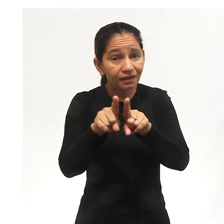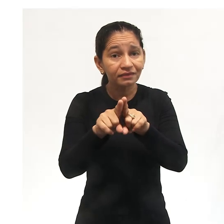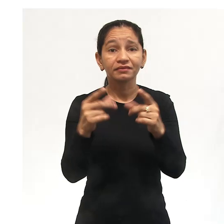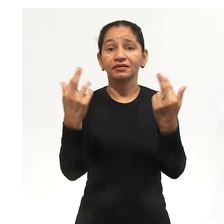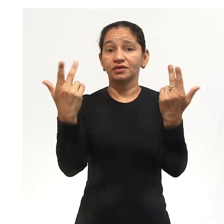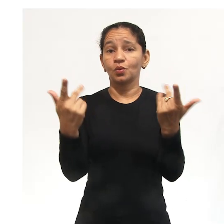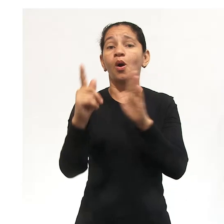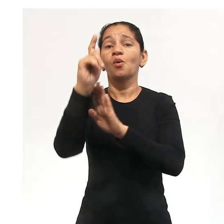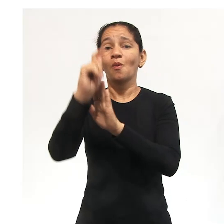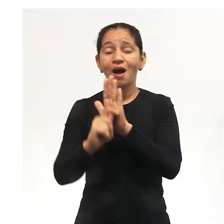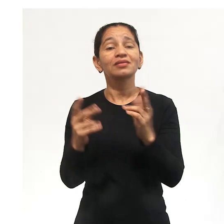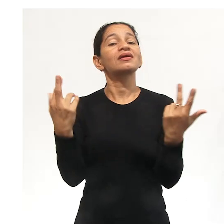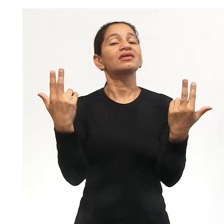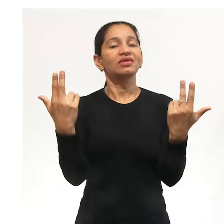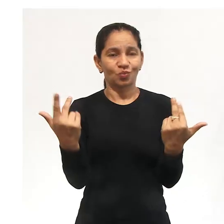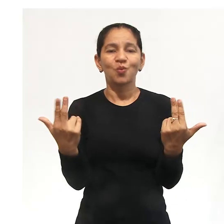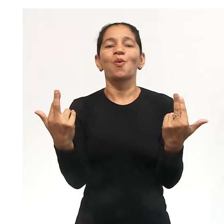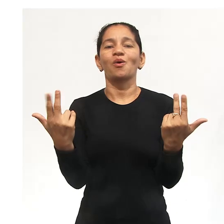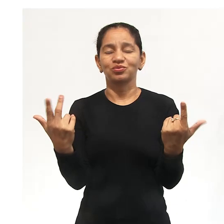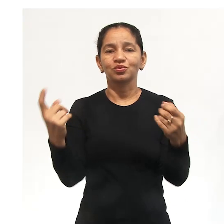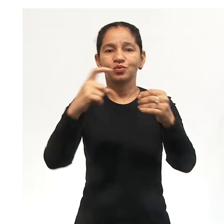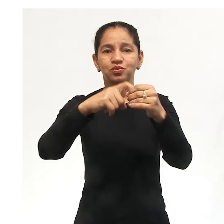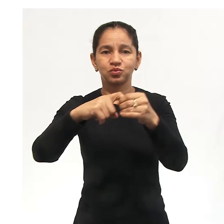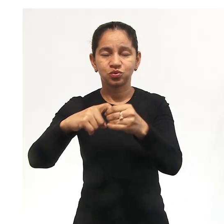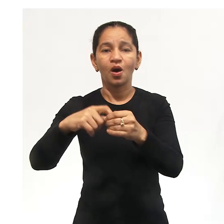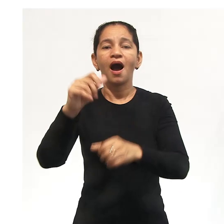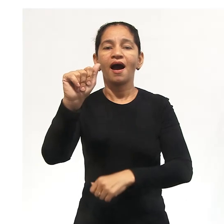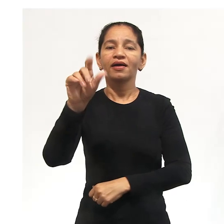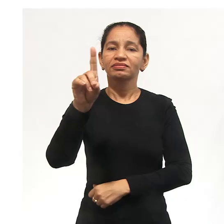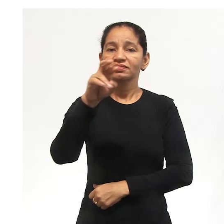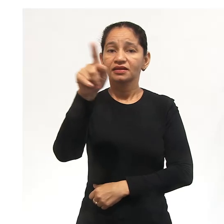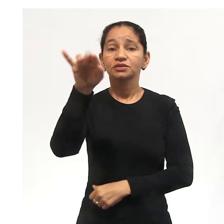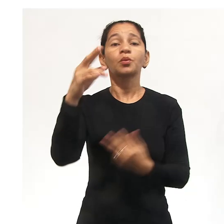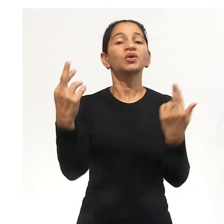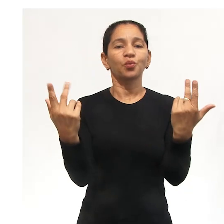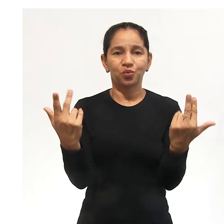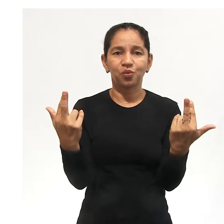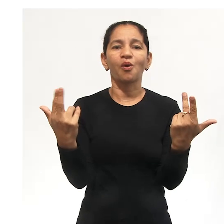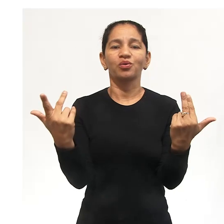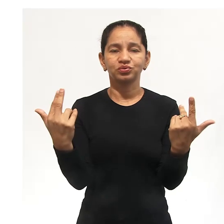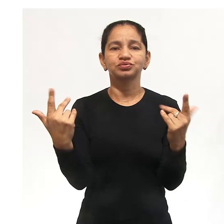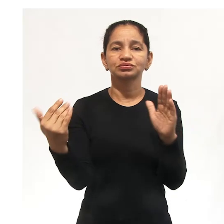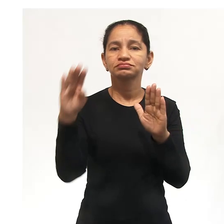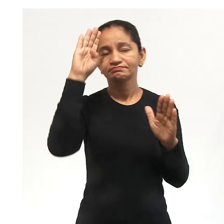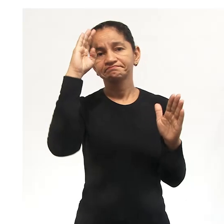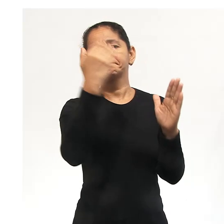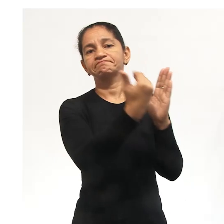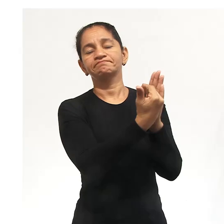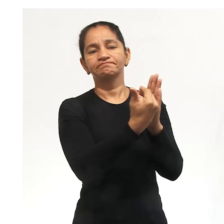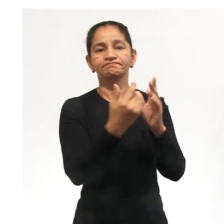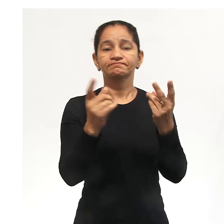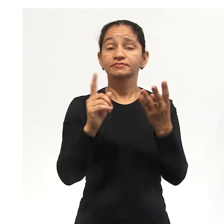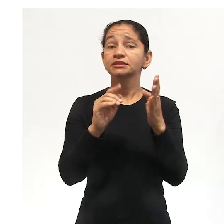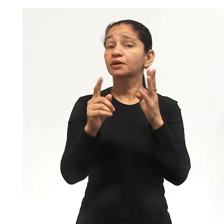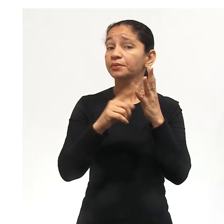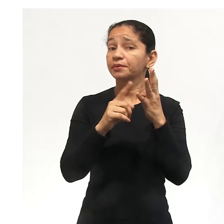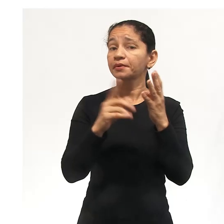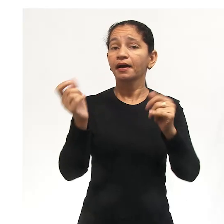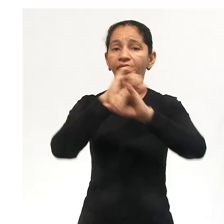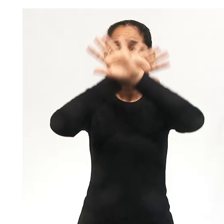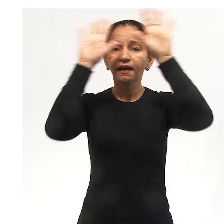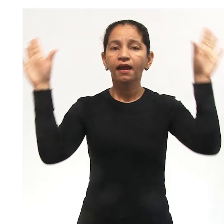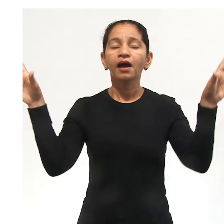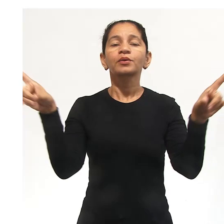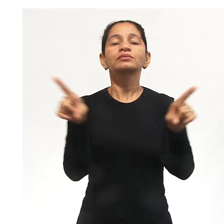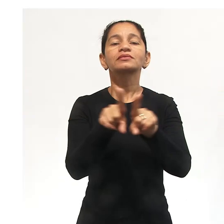nas compras, inclusive quando a gente está falando de uma ata, de uma adesão. Tudo bem?